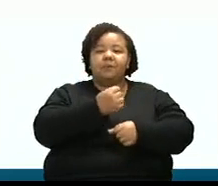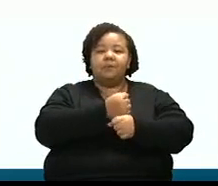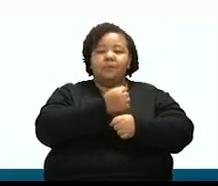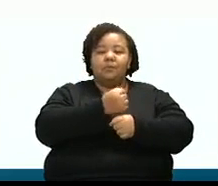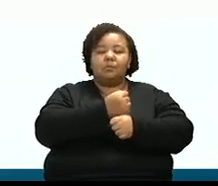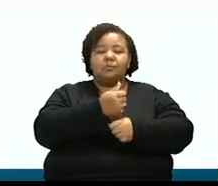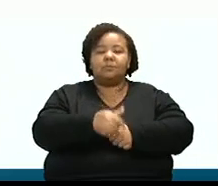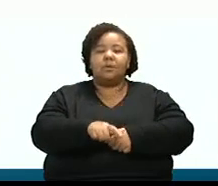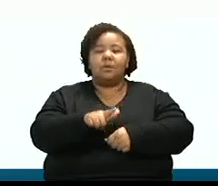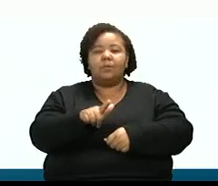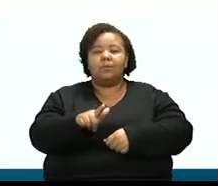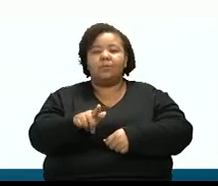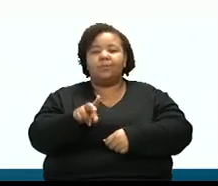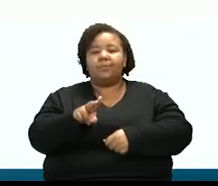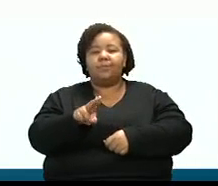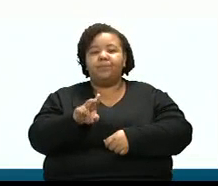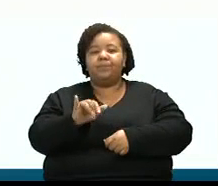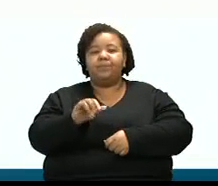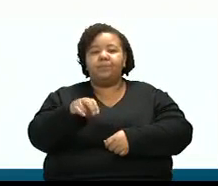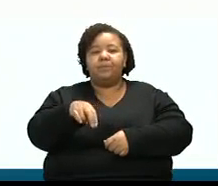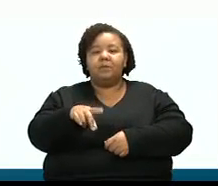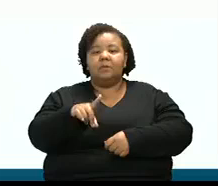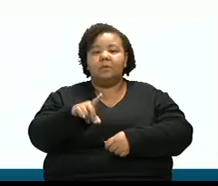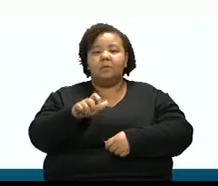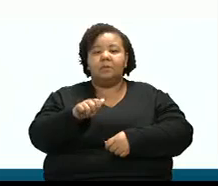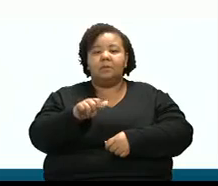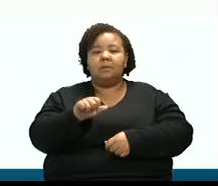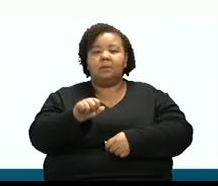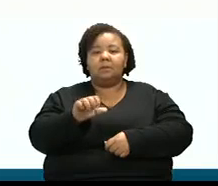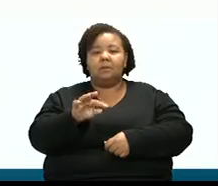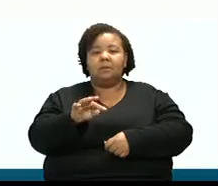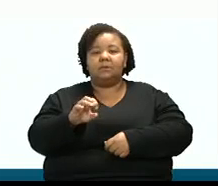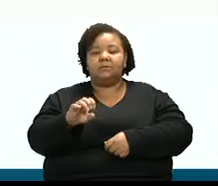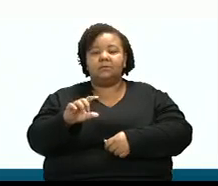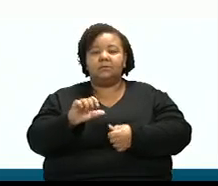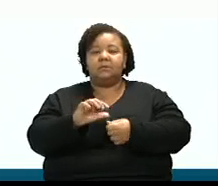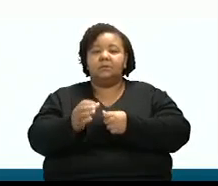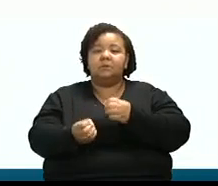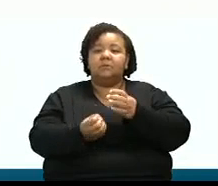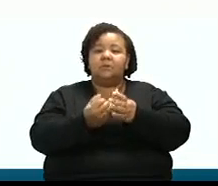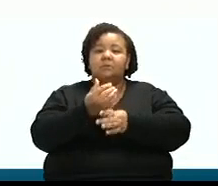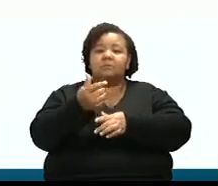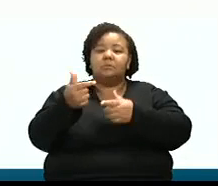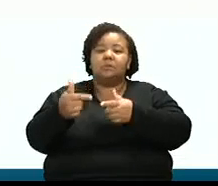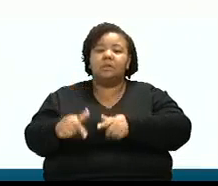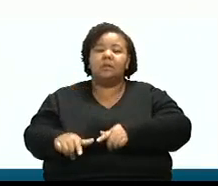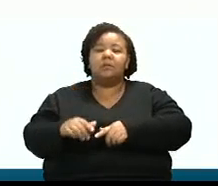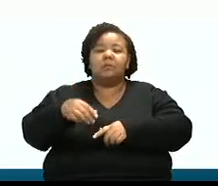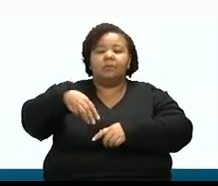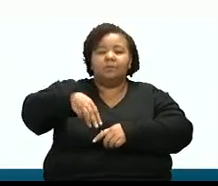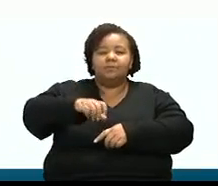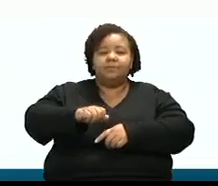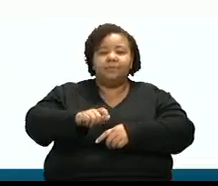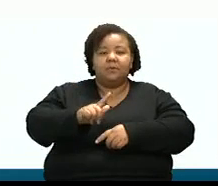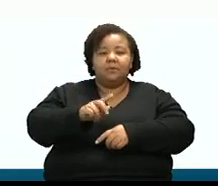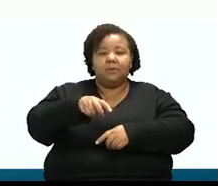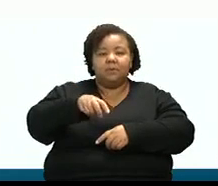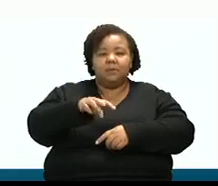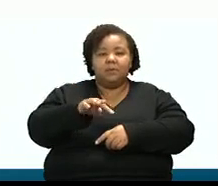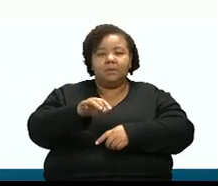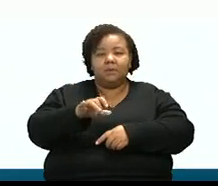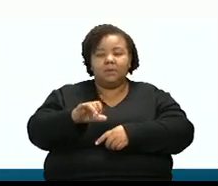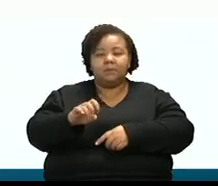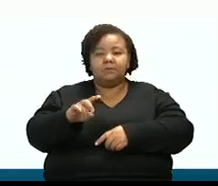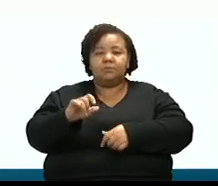desse guindaste com eletroímã, que vai produzir campos magnéticos com variadas geometrias e que